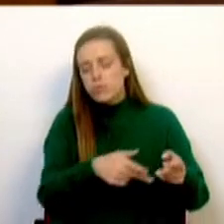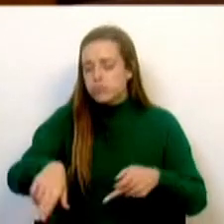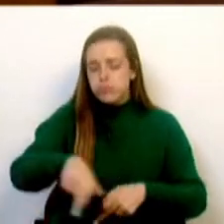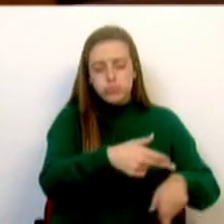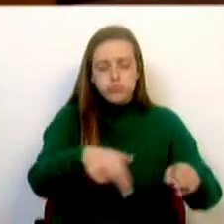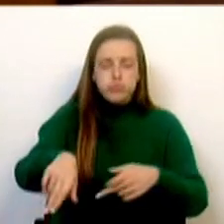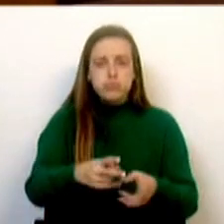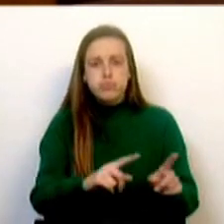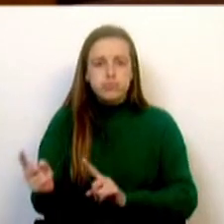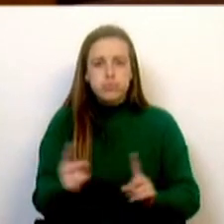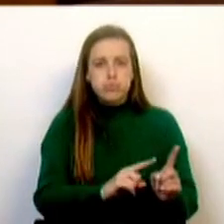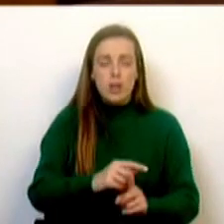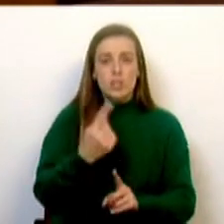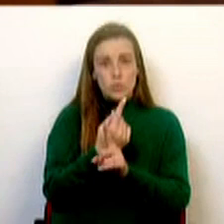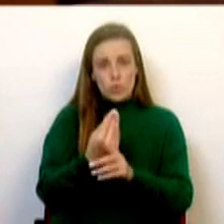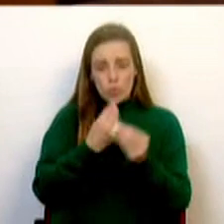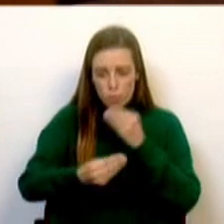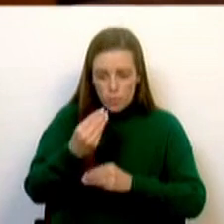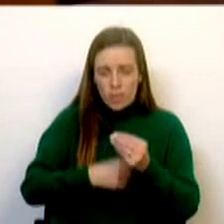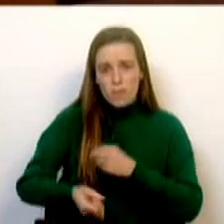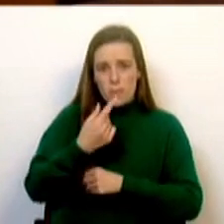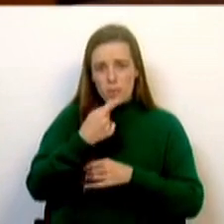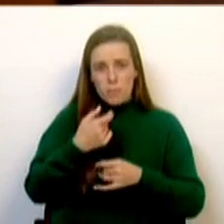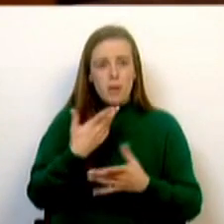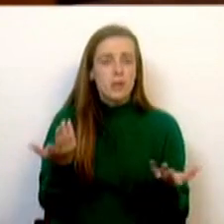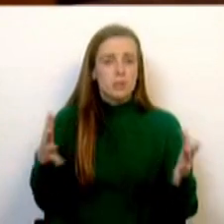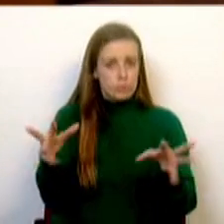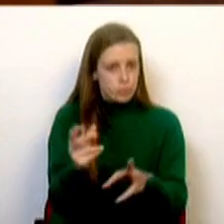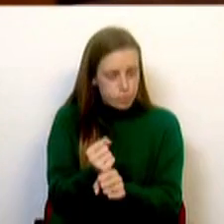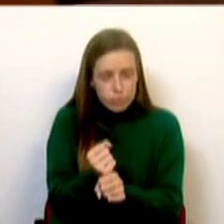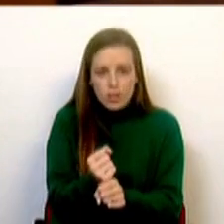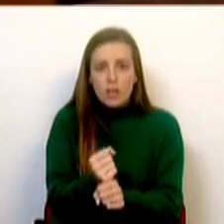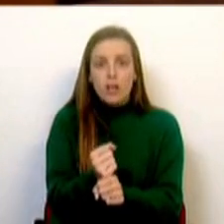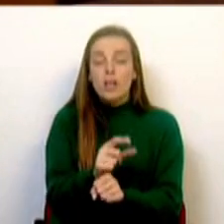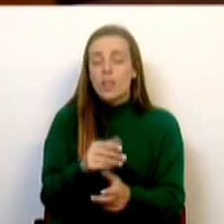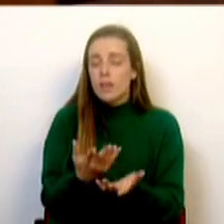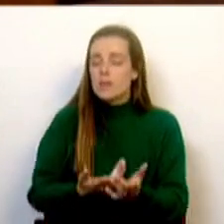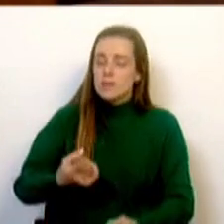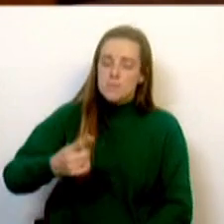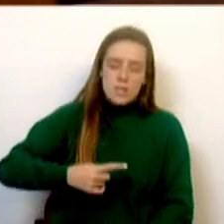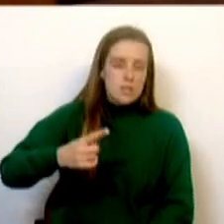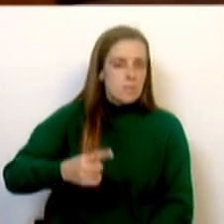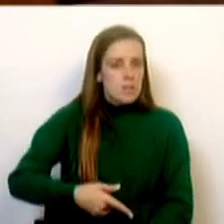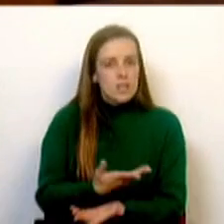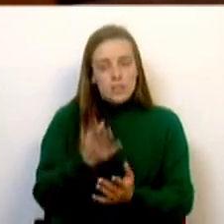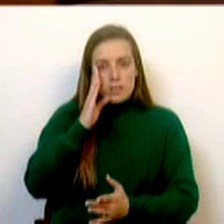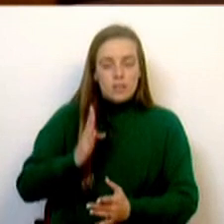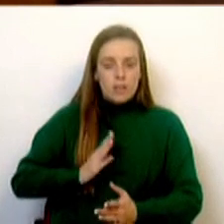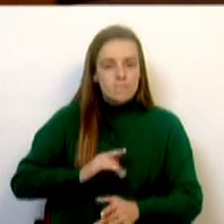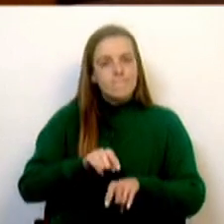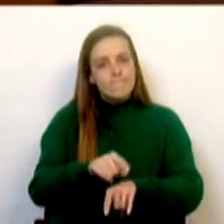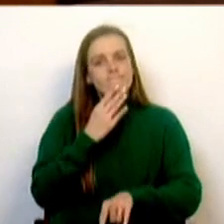económicas, escassez de bens essenciais, como alimentos e medicamentos, e a constante presença militar